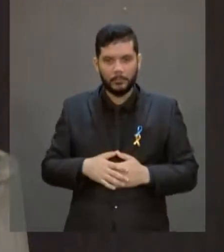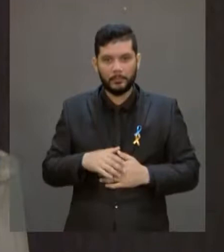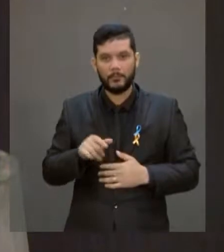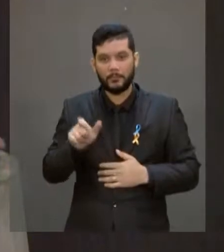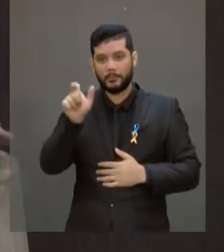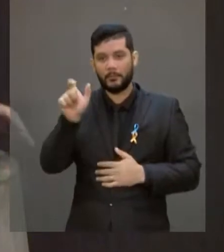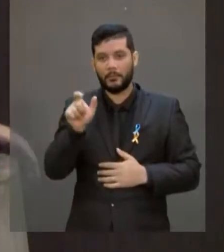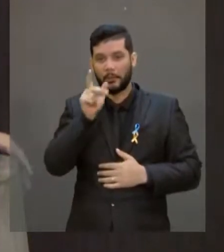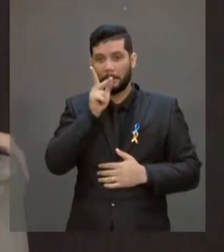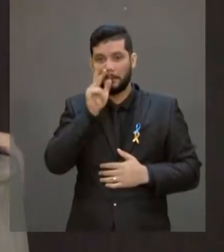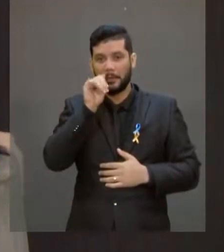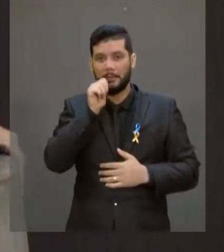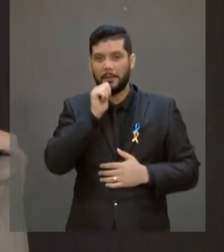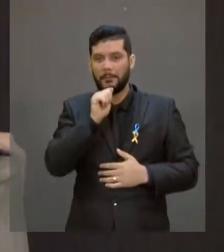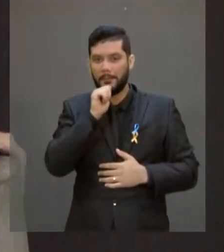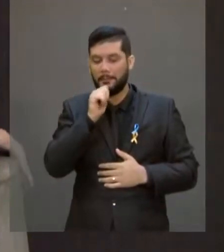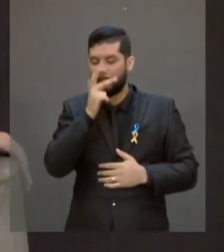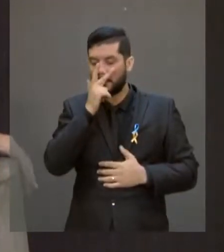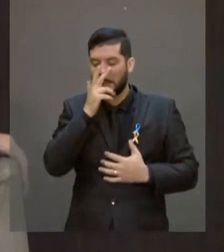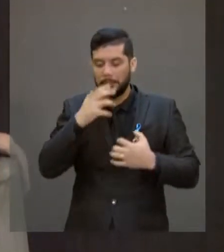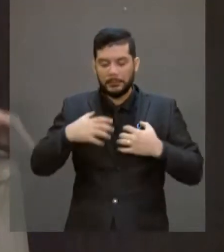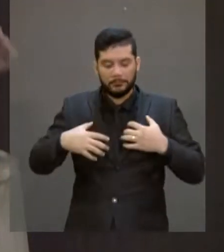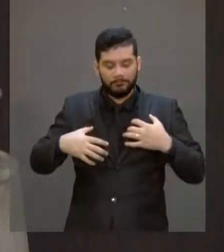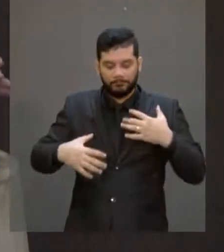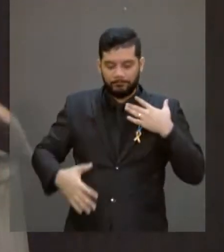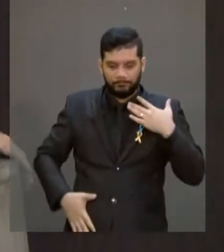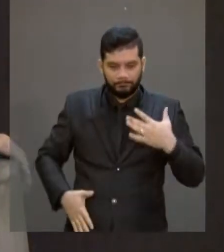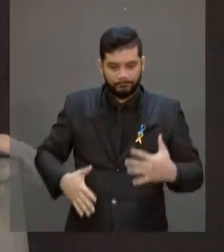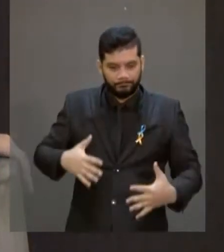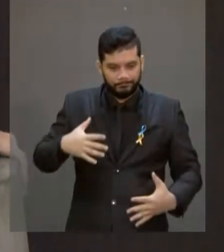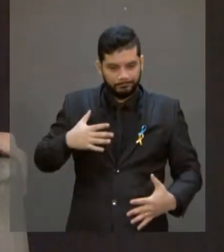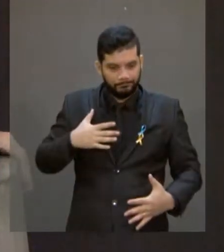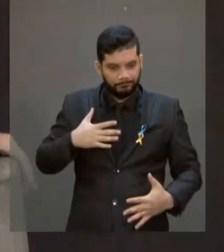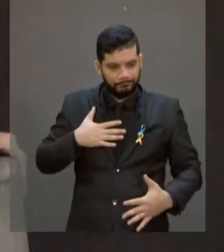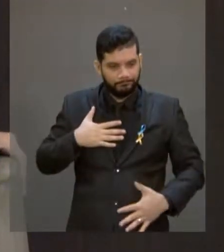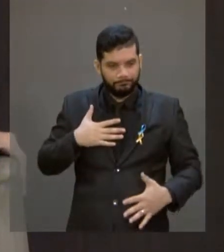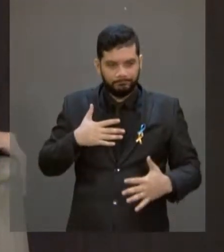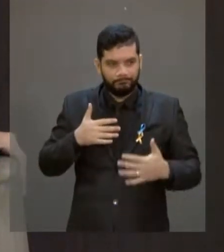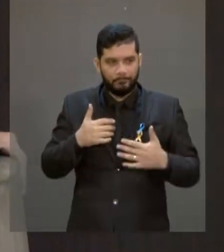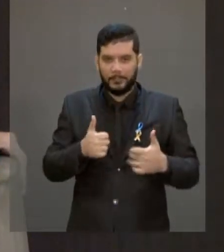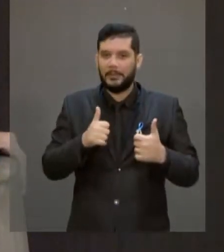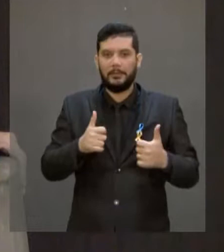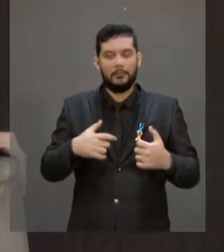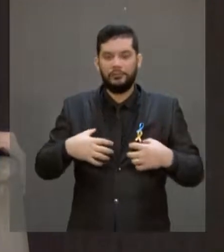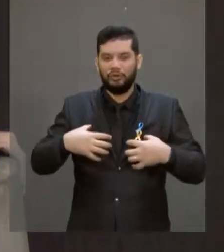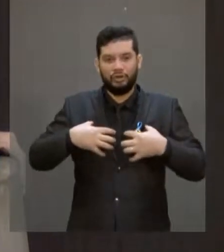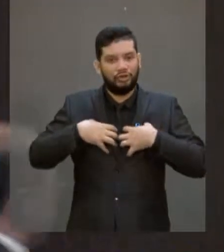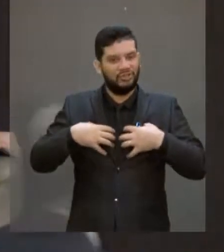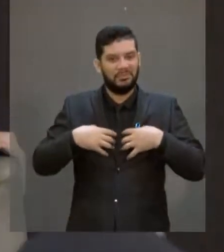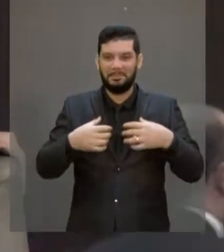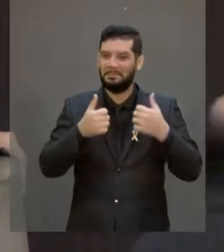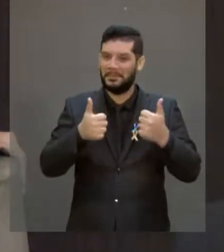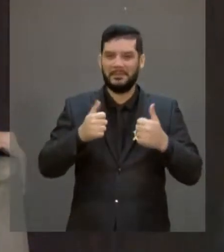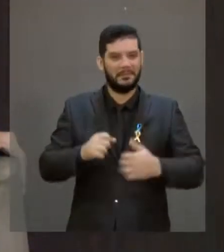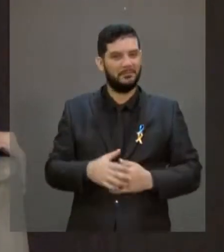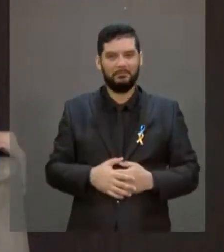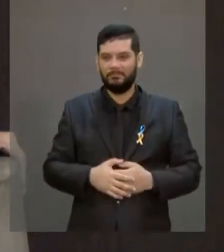pai dilacerados foram por ter que enterrar um filho de 14 anos.